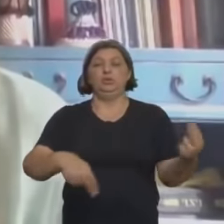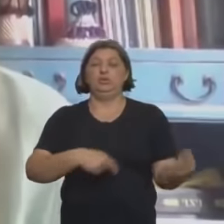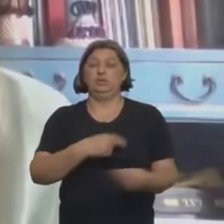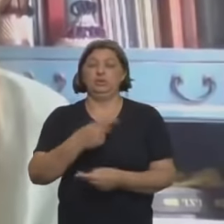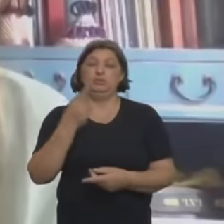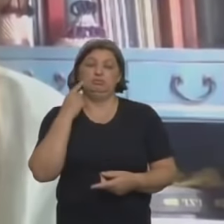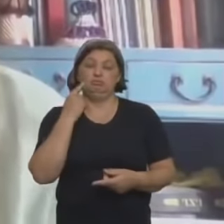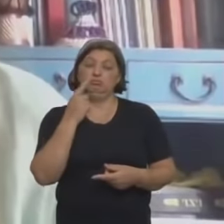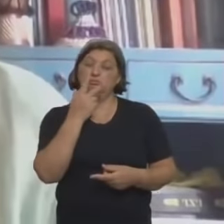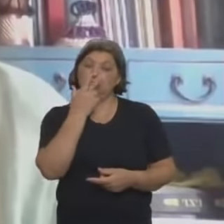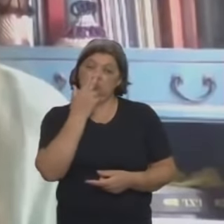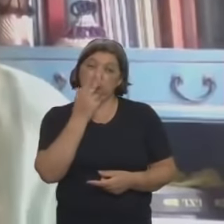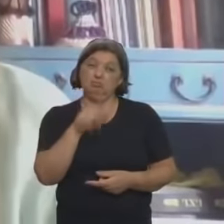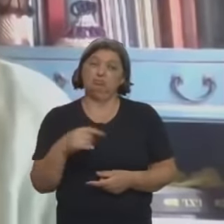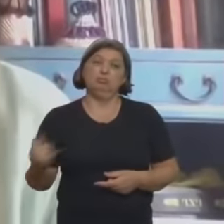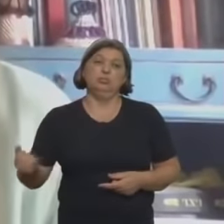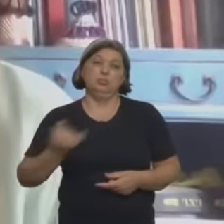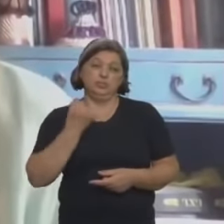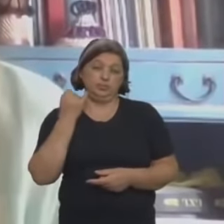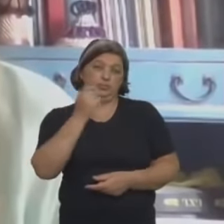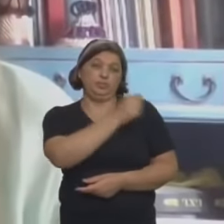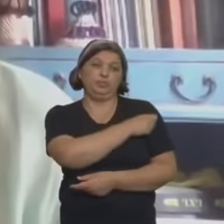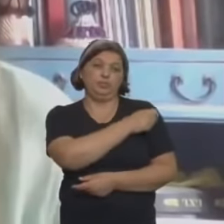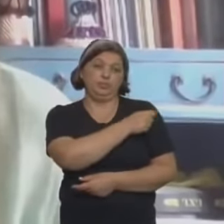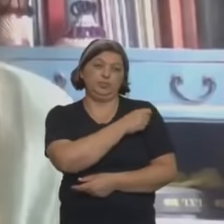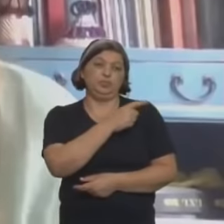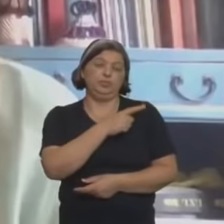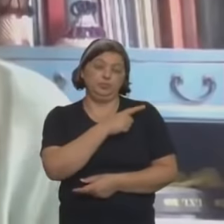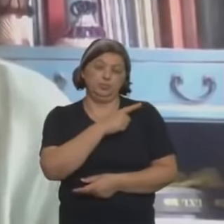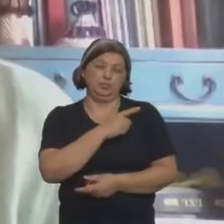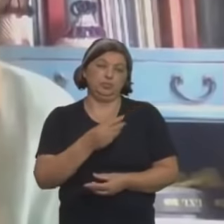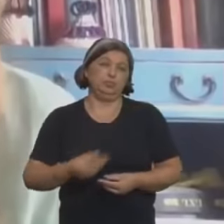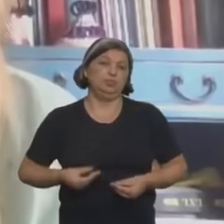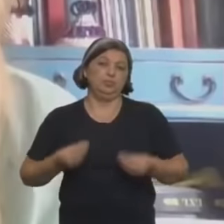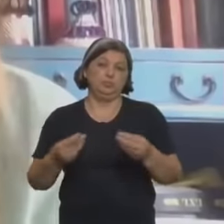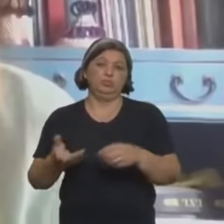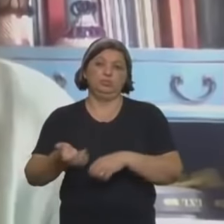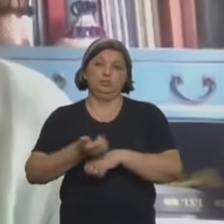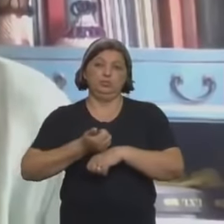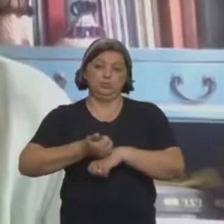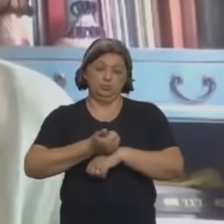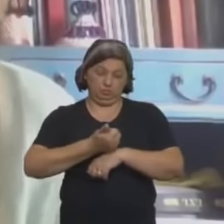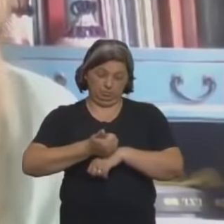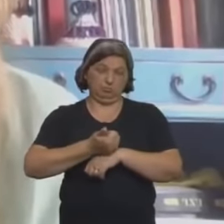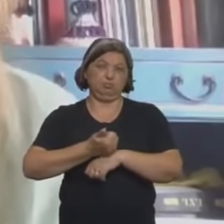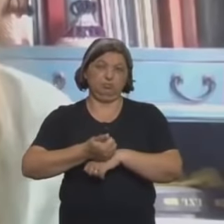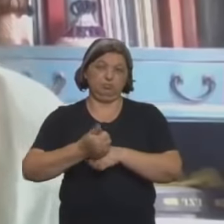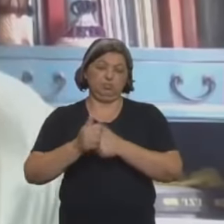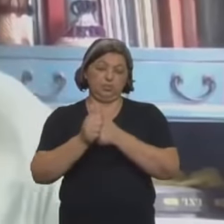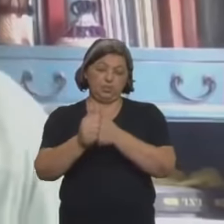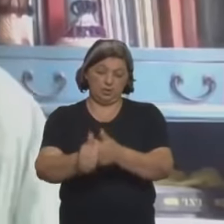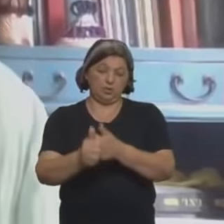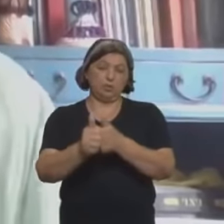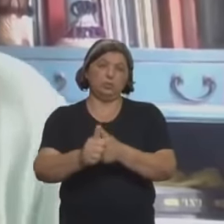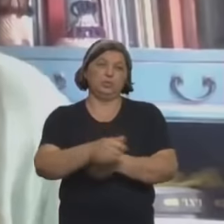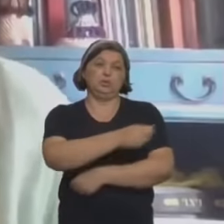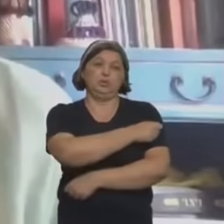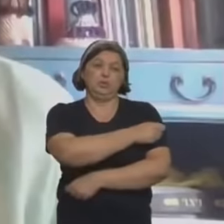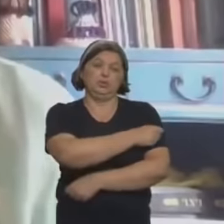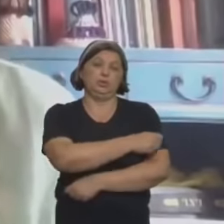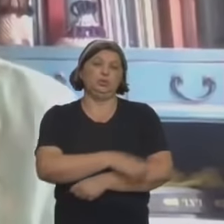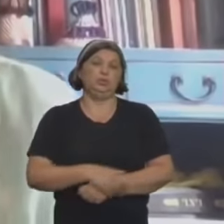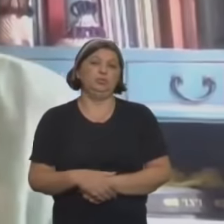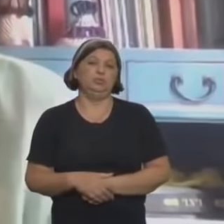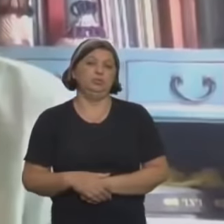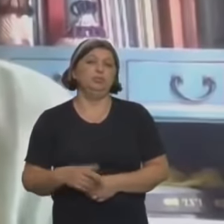vai ser muito importante a escola ter, como eu acho que oferece, um profissional, né, que acompanha esse estudante e que